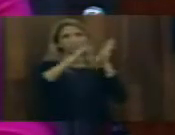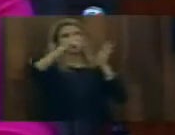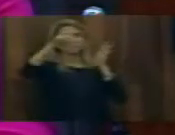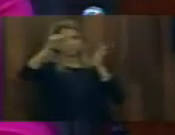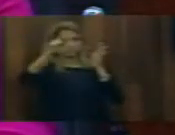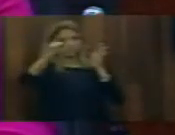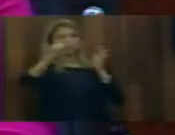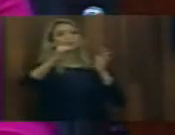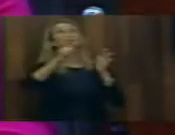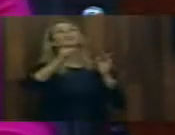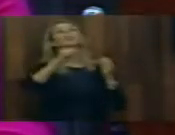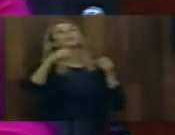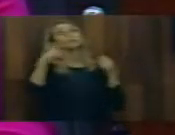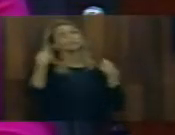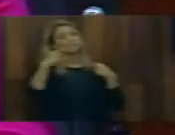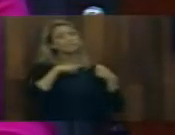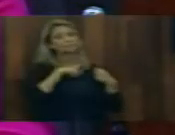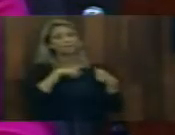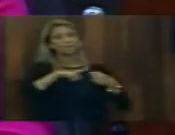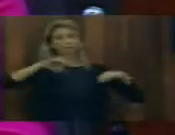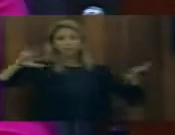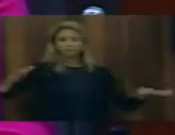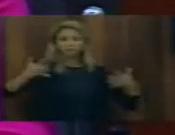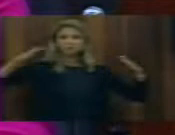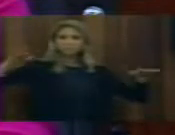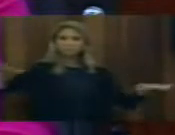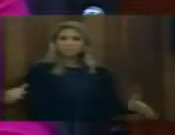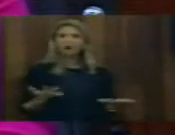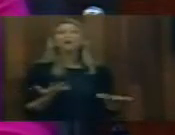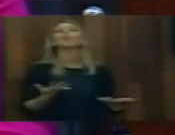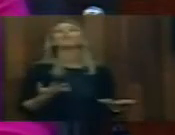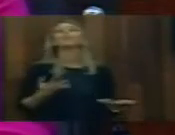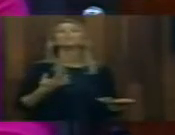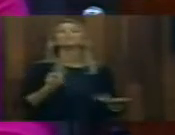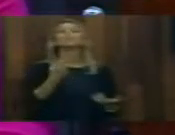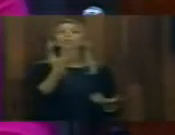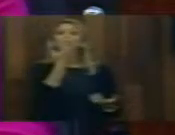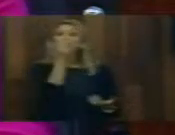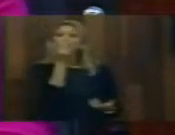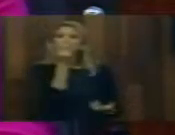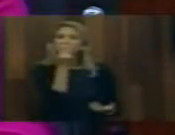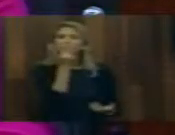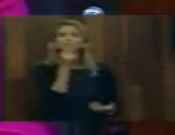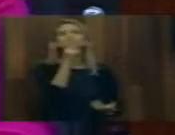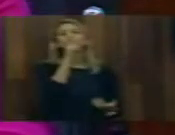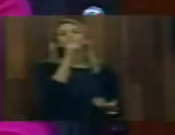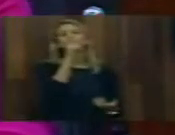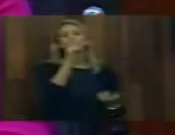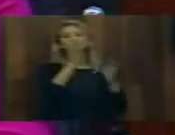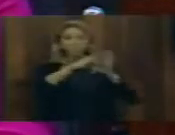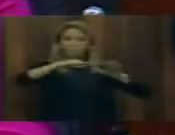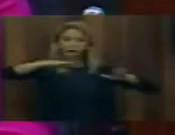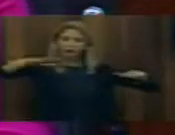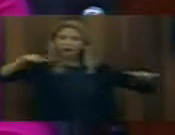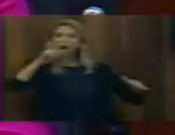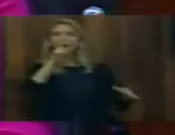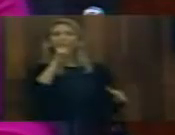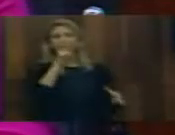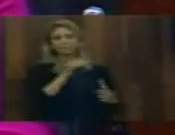no município, o Festival de Frutos do Mar de Tamoios, sendo realizado em Tamoios, segundo distrito. Projeto